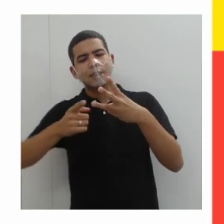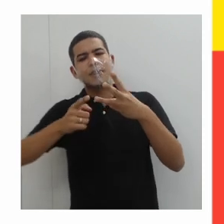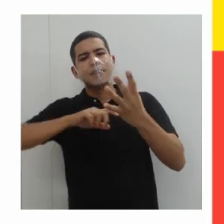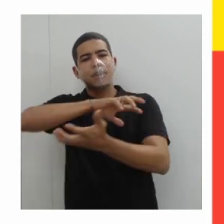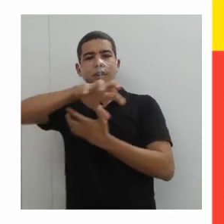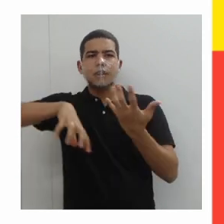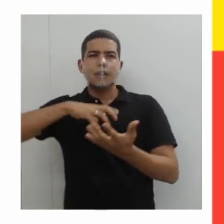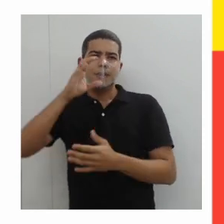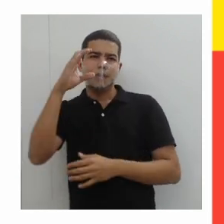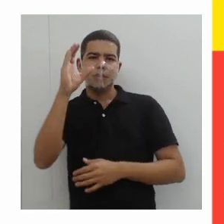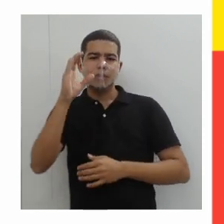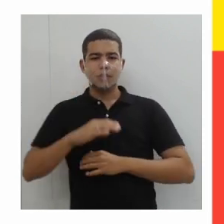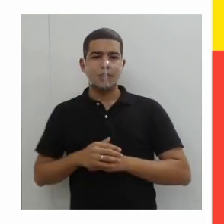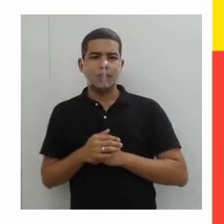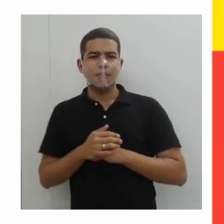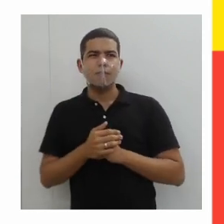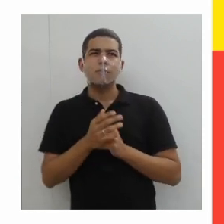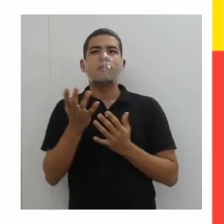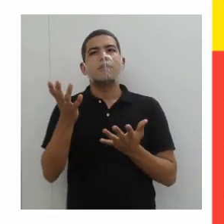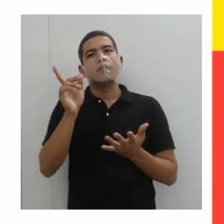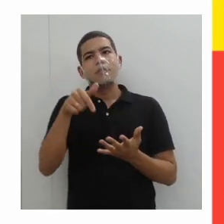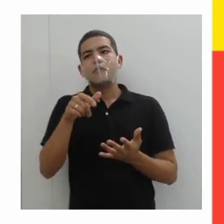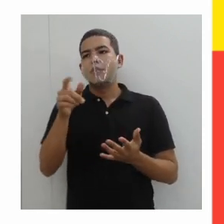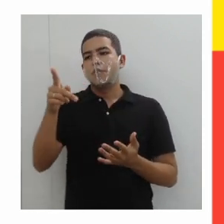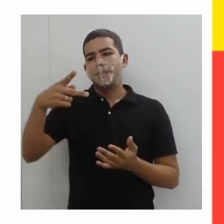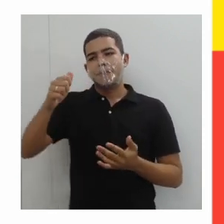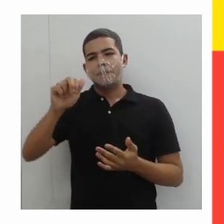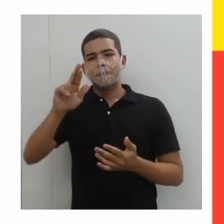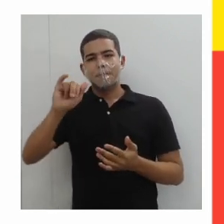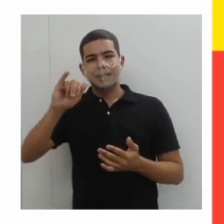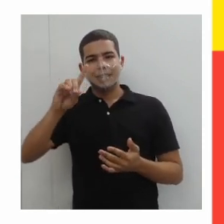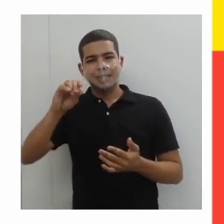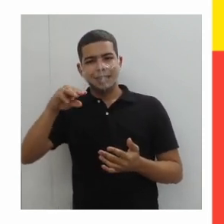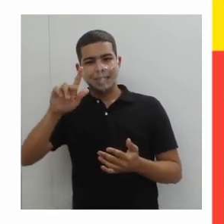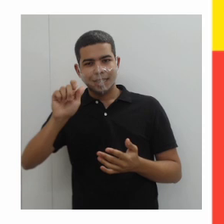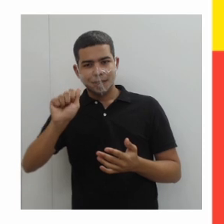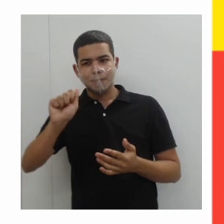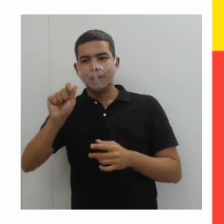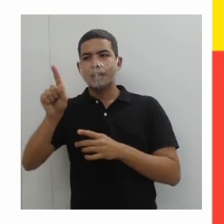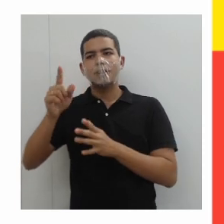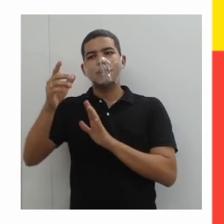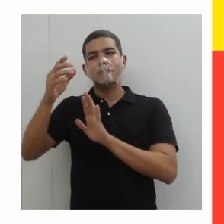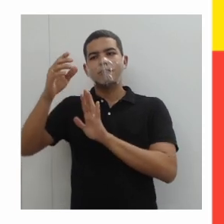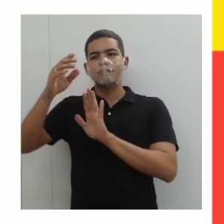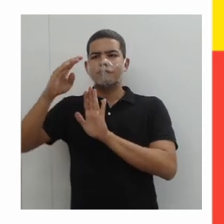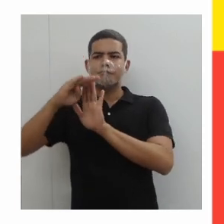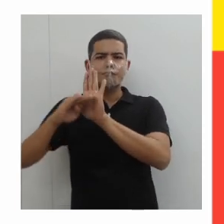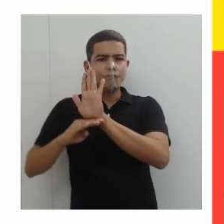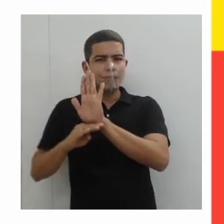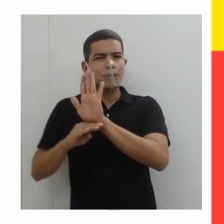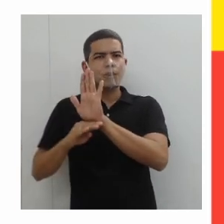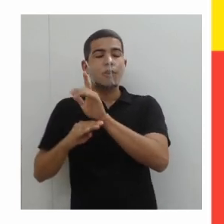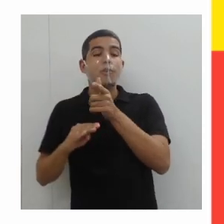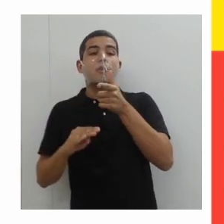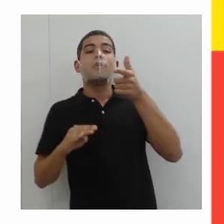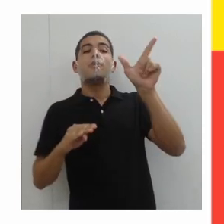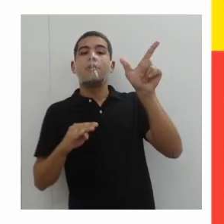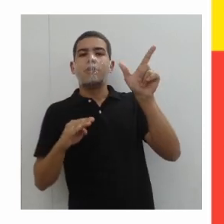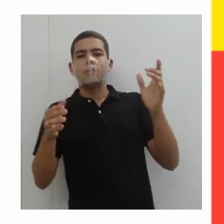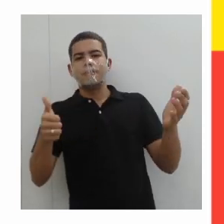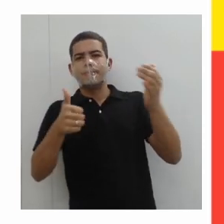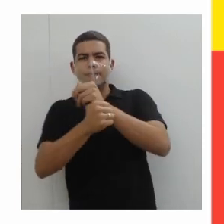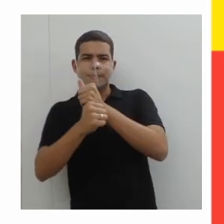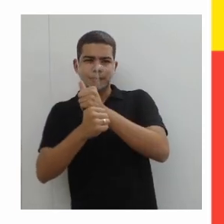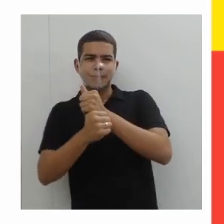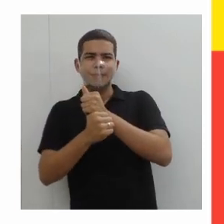revolução científica. É quando a gente substitui um paradigma, ou seja, a gente substitui um modelo, um padrão, por um outro modelo, tá